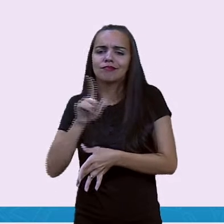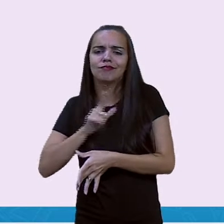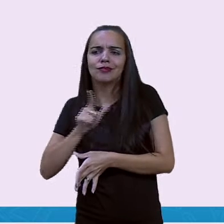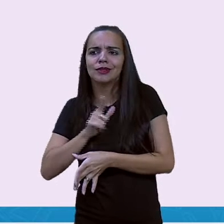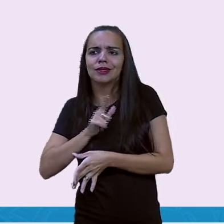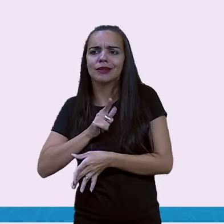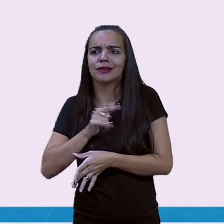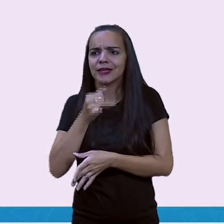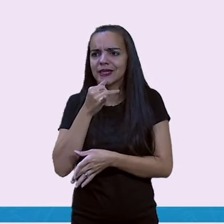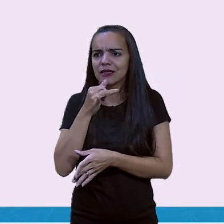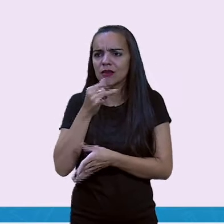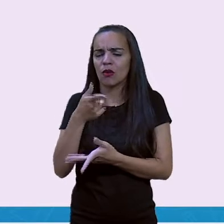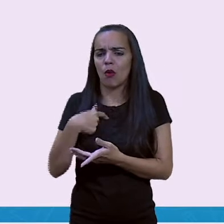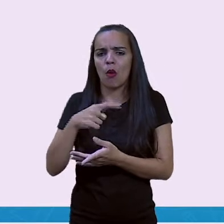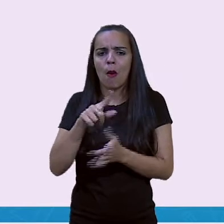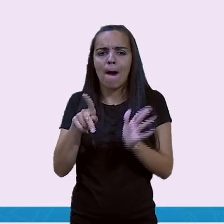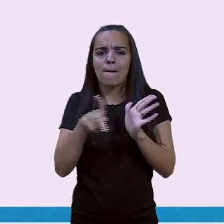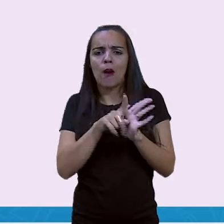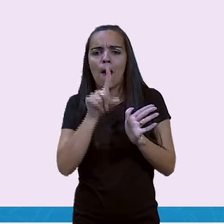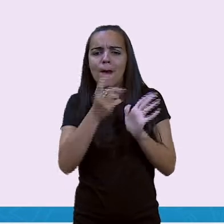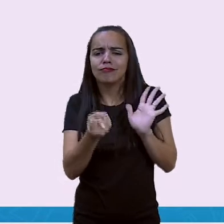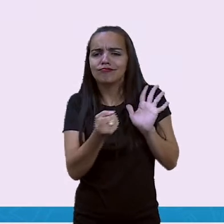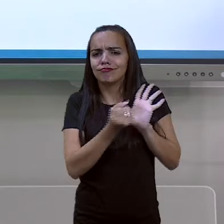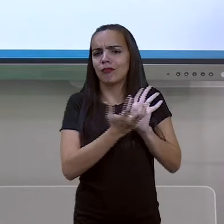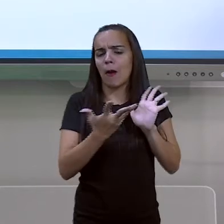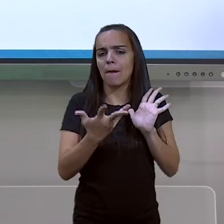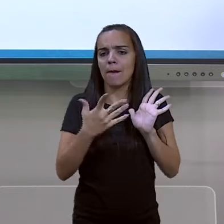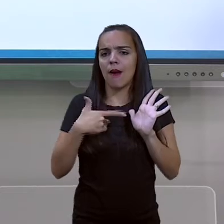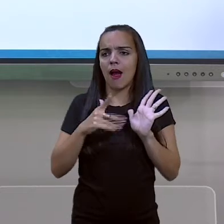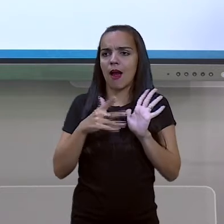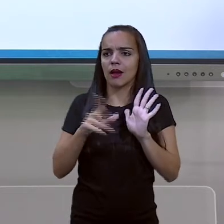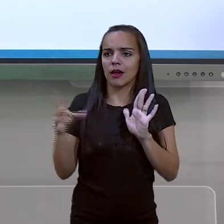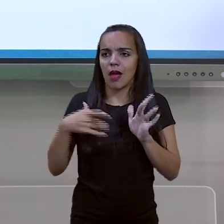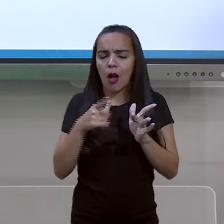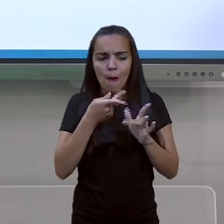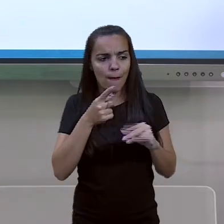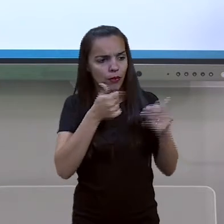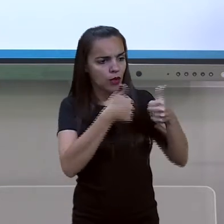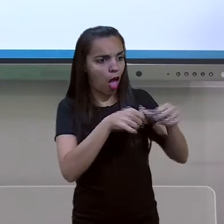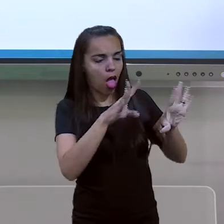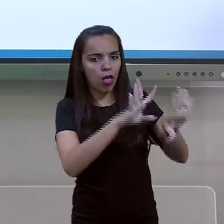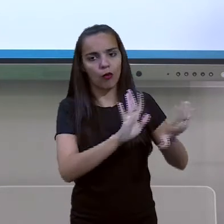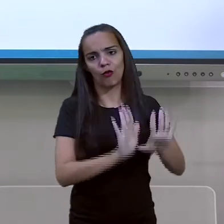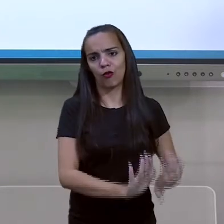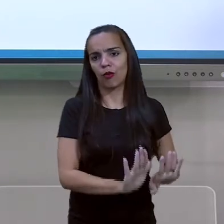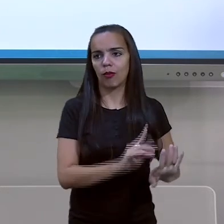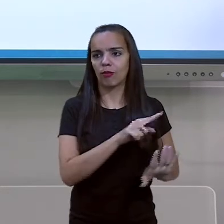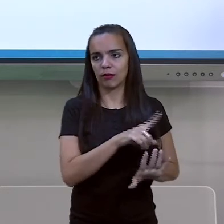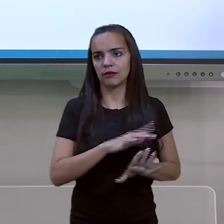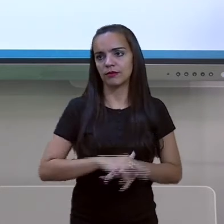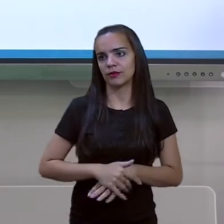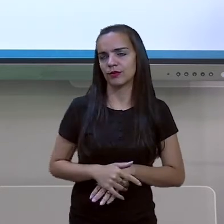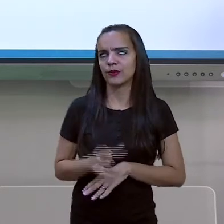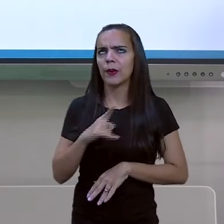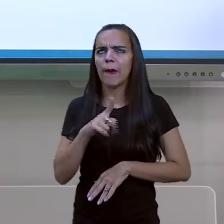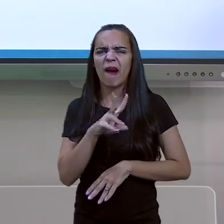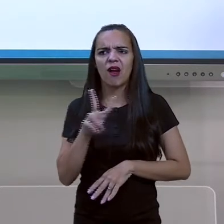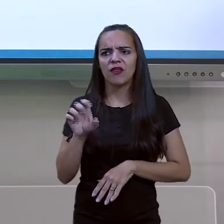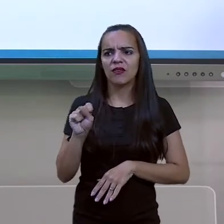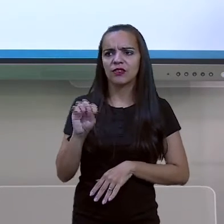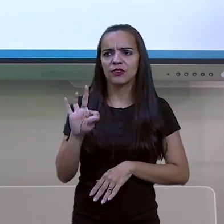resto, né, um sinal ou uma marca. Mas como assim, Jaqueline, eles estudam